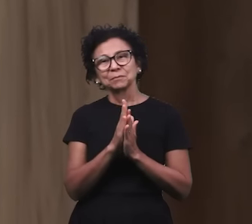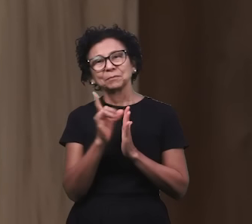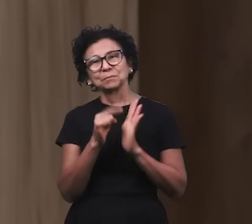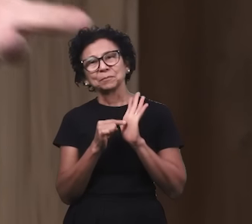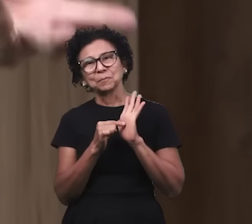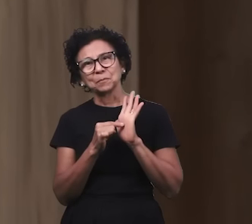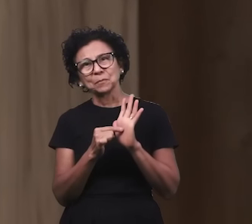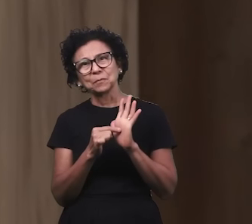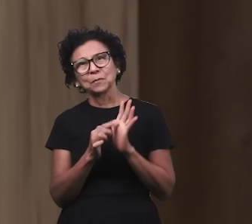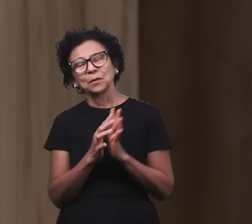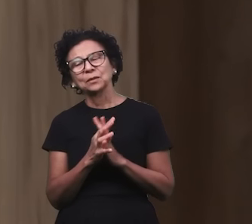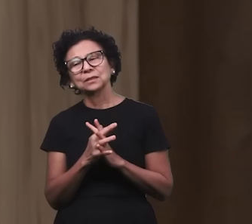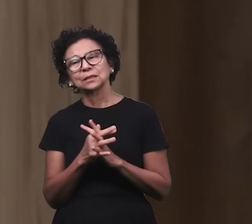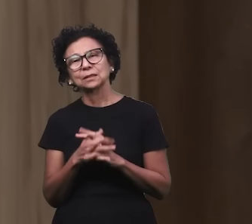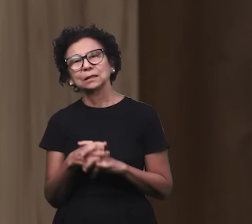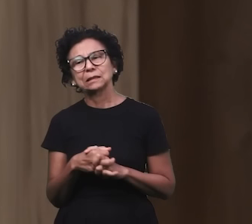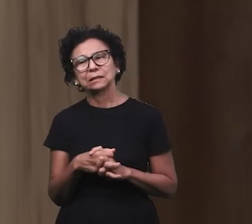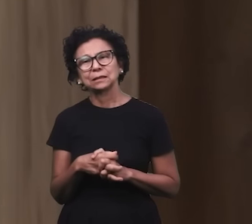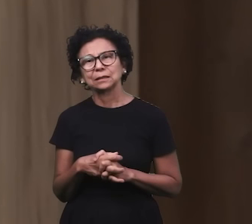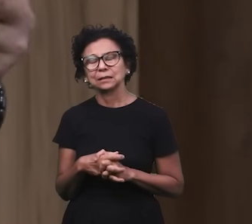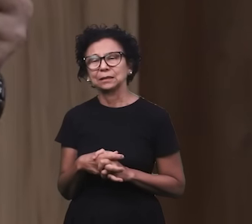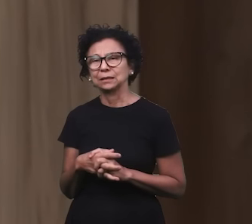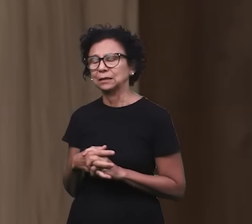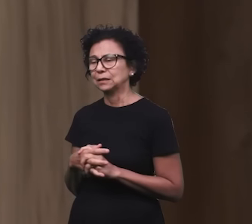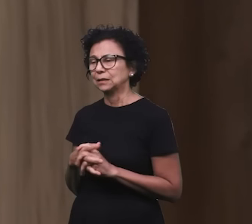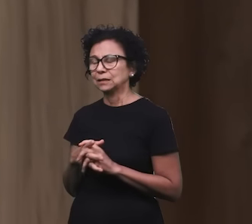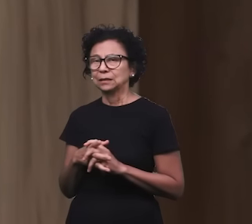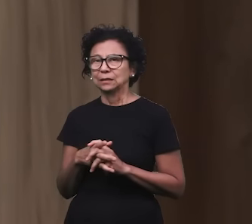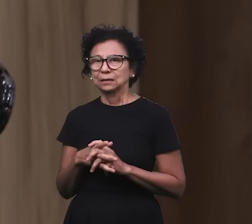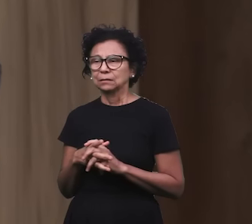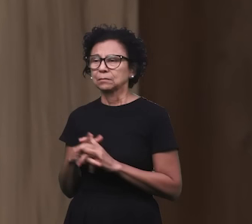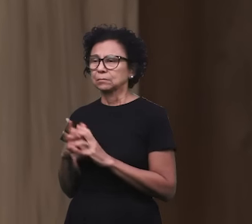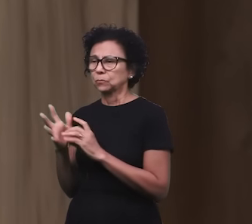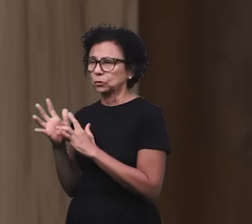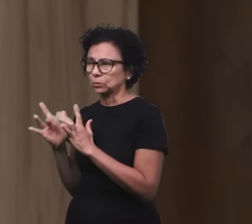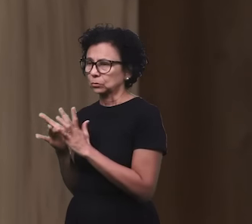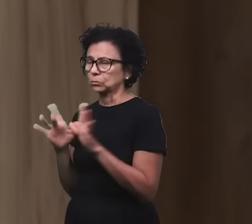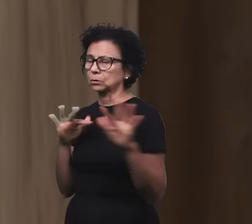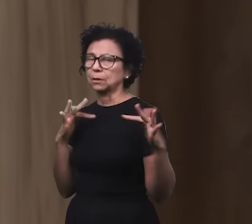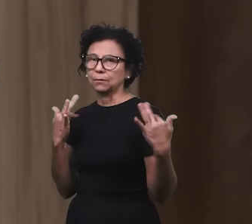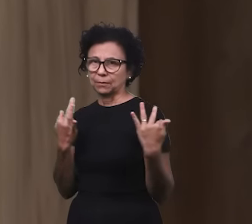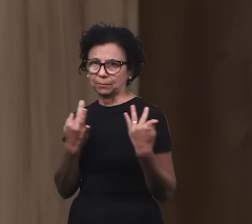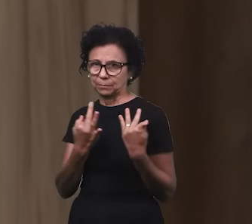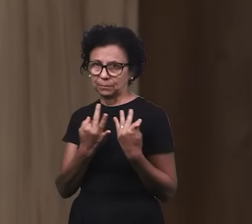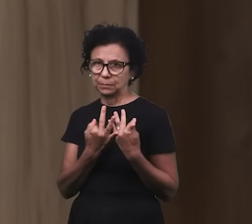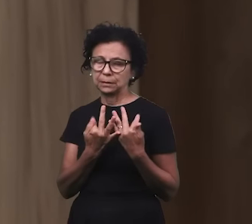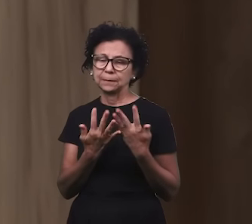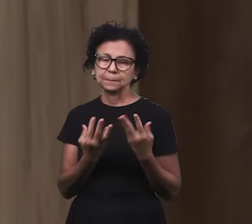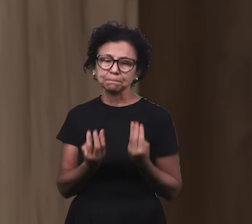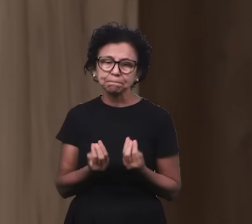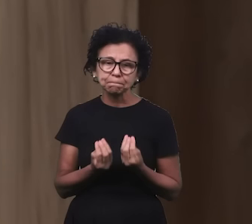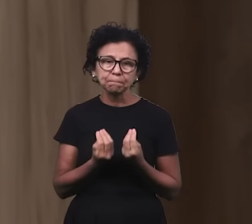registra que, embora num primeiro momento a família de Jesus ela se mostrou